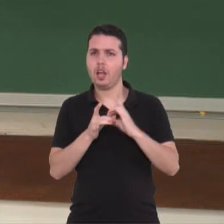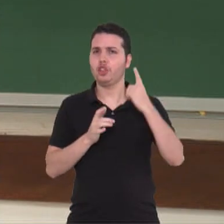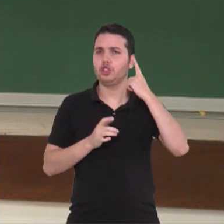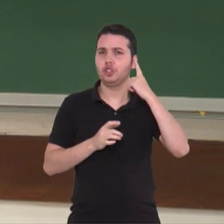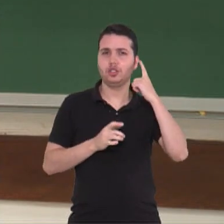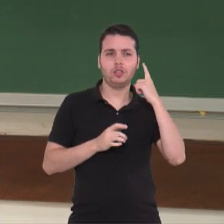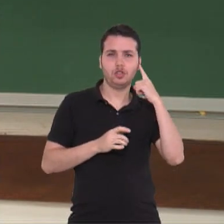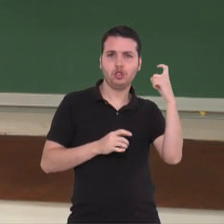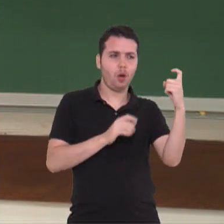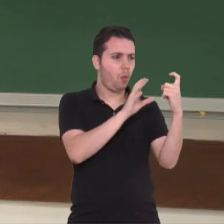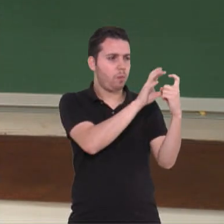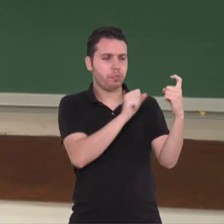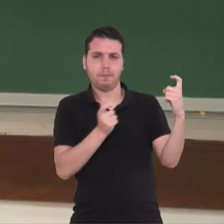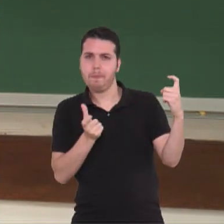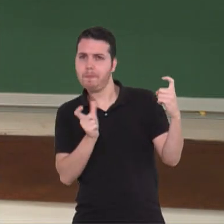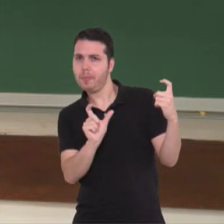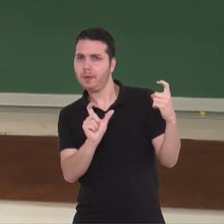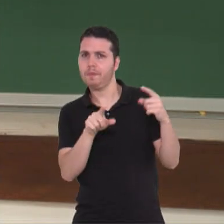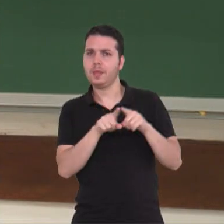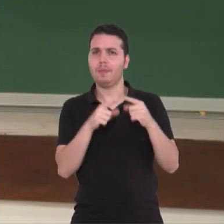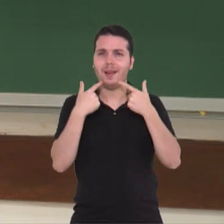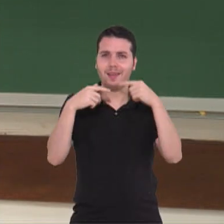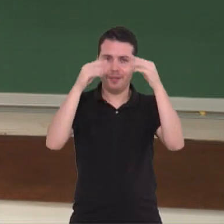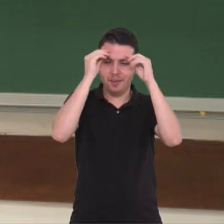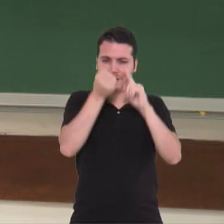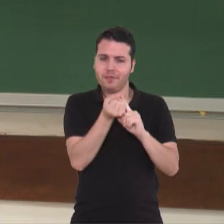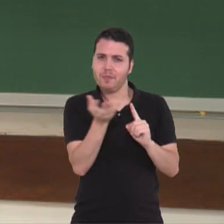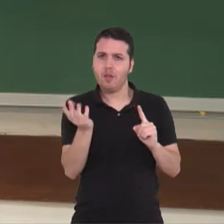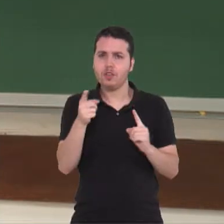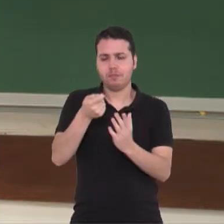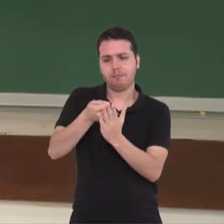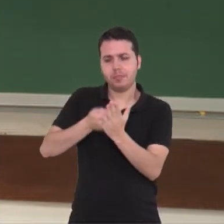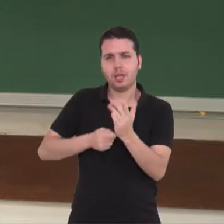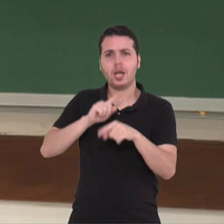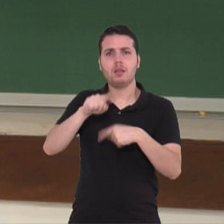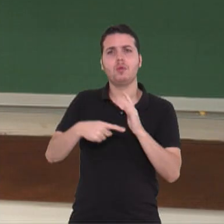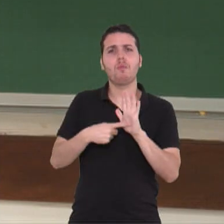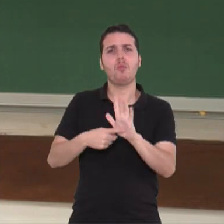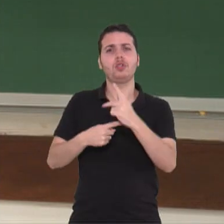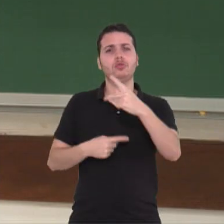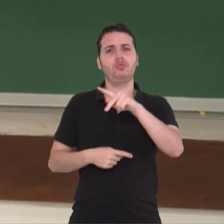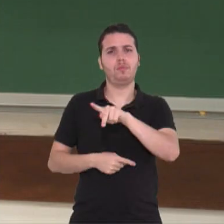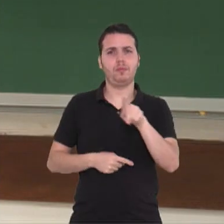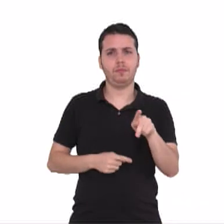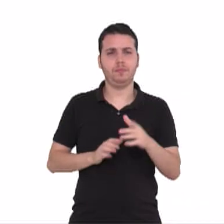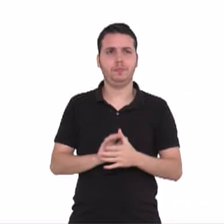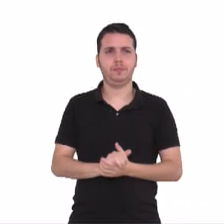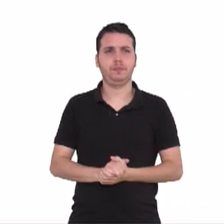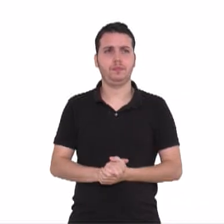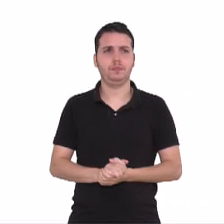com a linguagem não verbal, e você vai escrever e depois você vai mostrar para a sua professora.